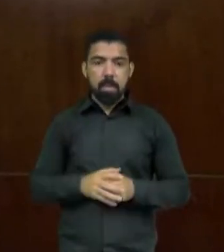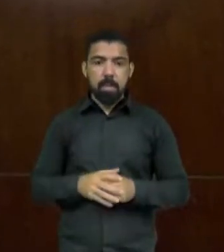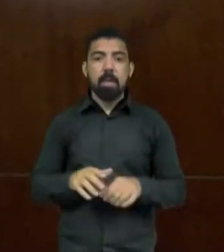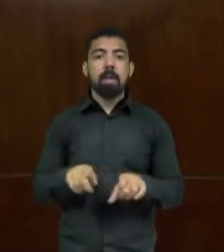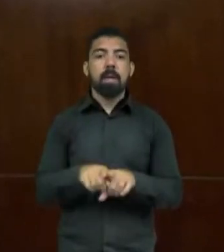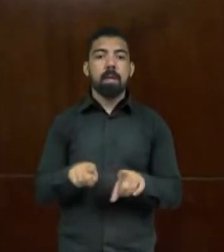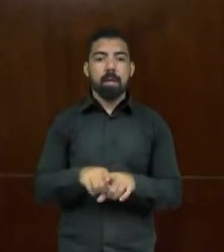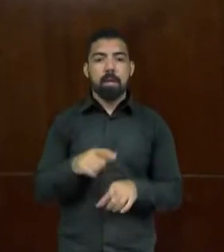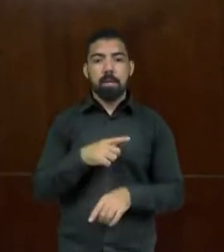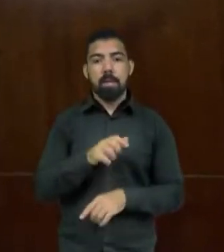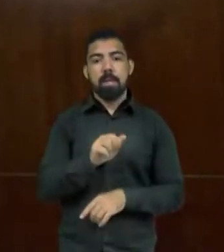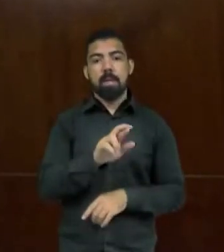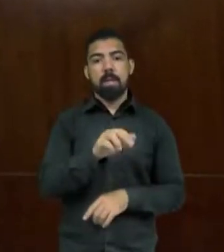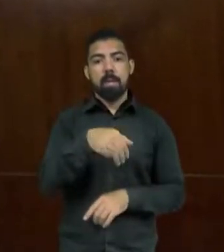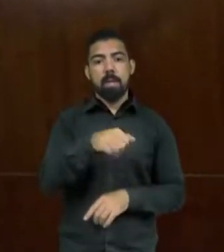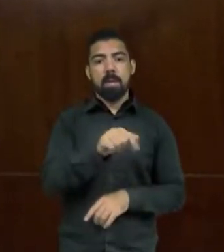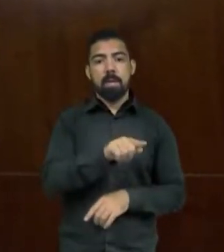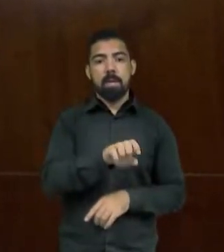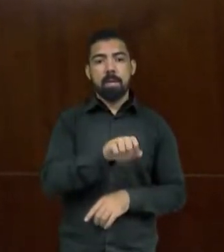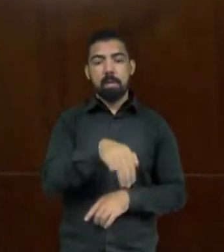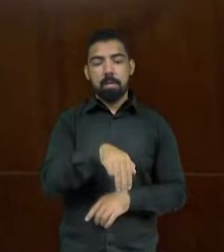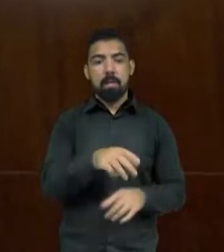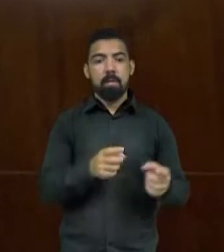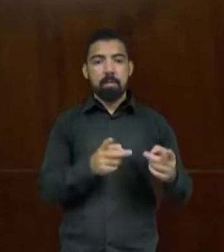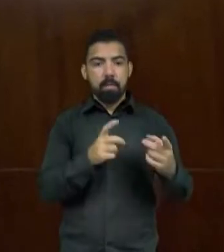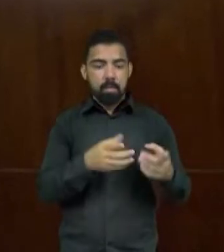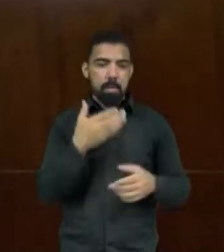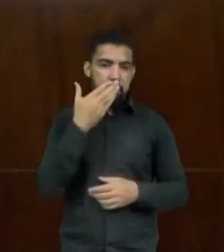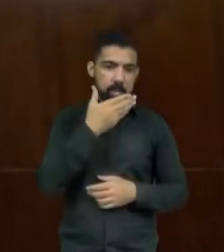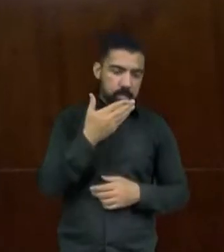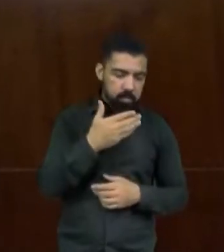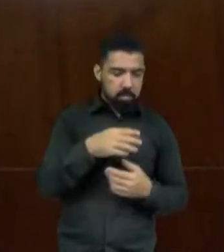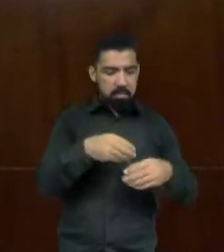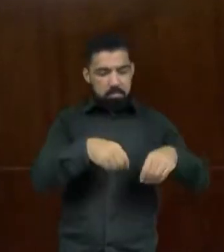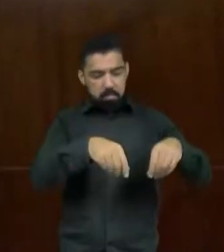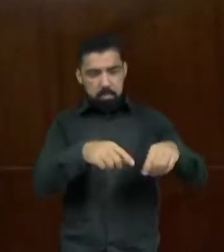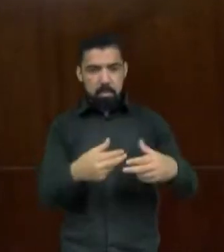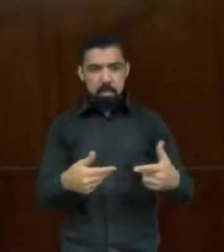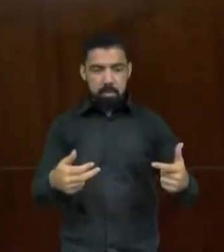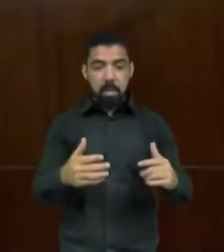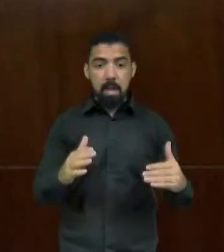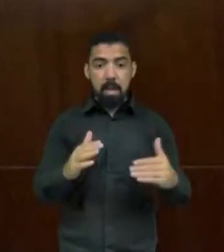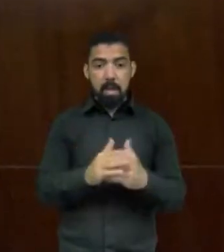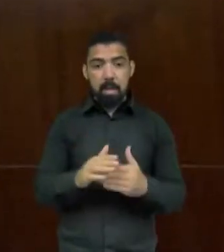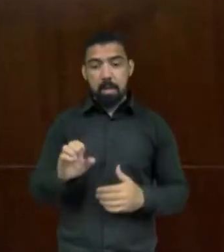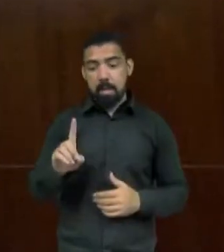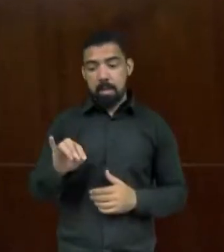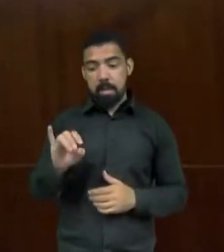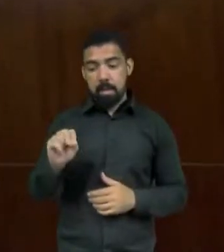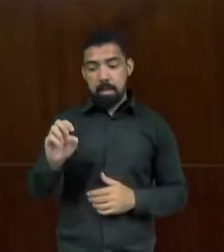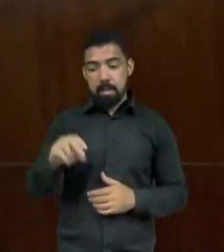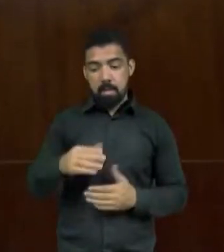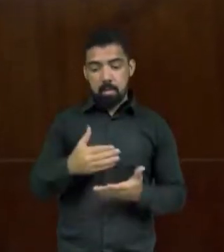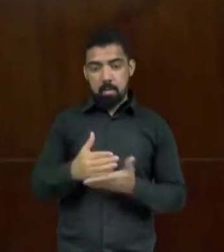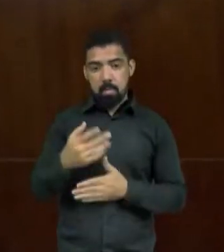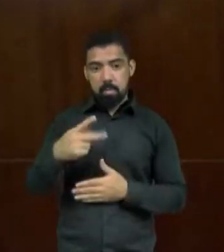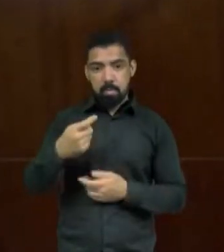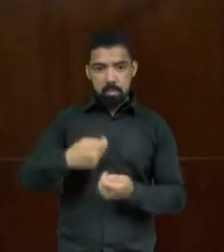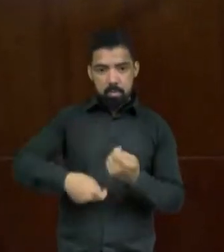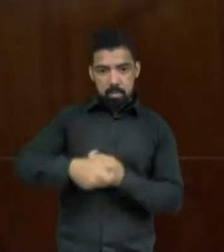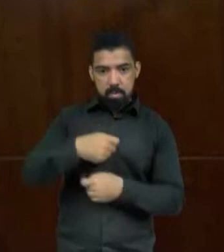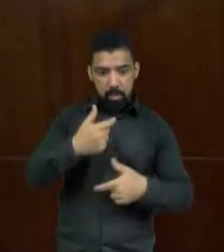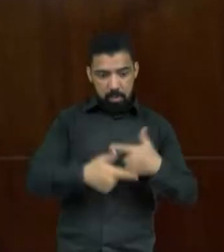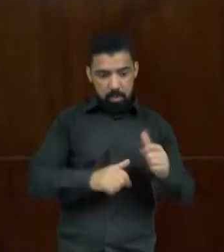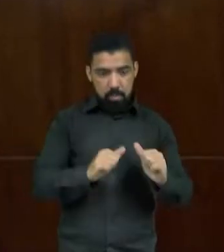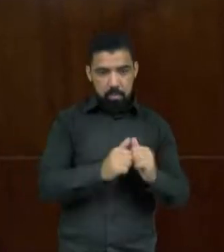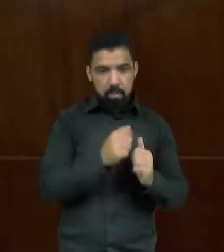ali vendendo grãos, vendendo açúcar, até o momento em que Edson assume os seus próprios negócios, depois de trabalhar com o pai, e